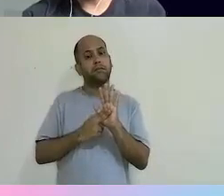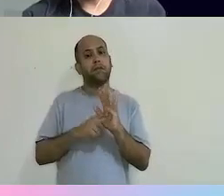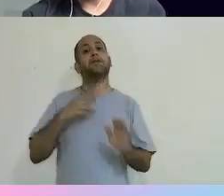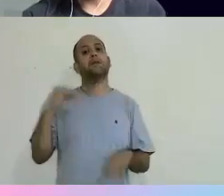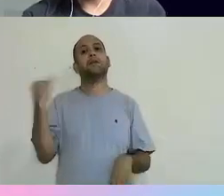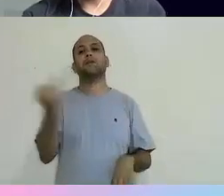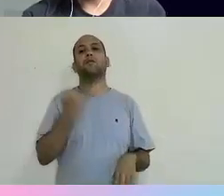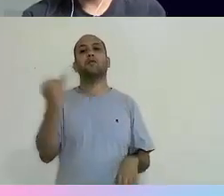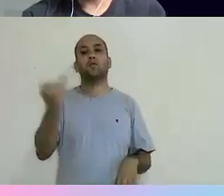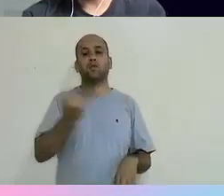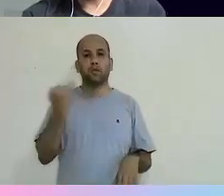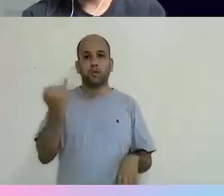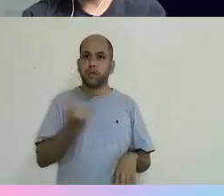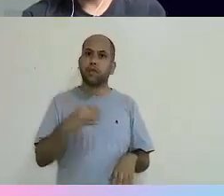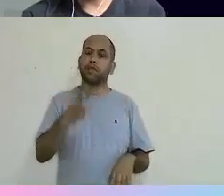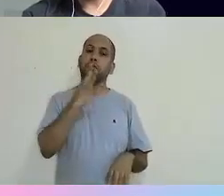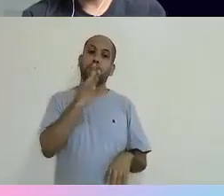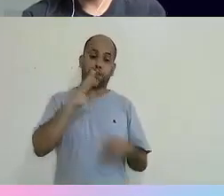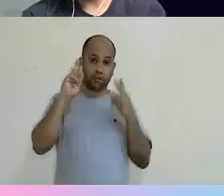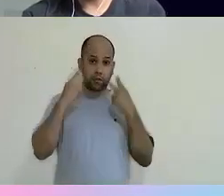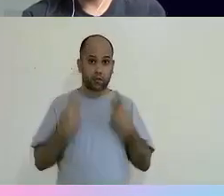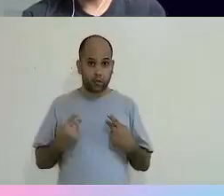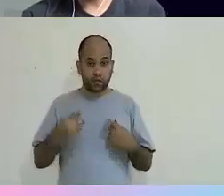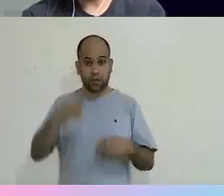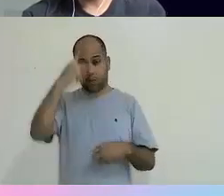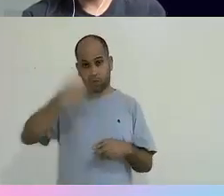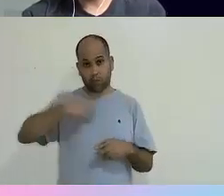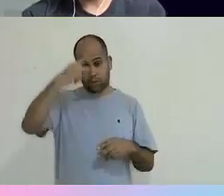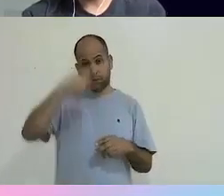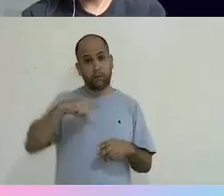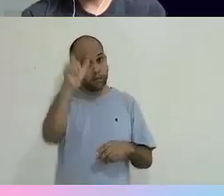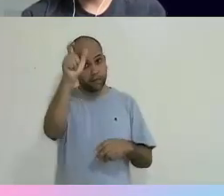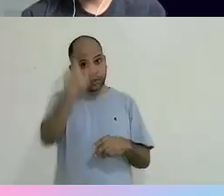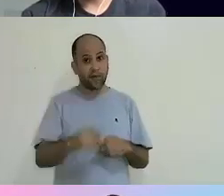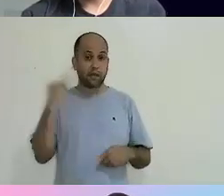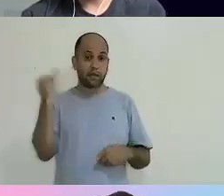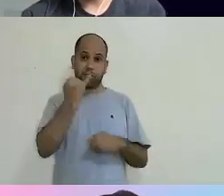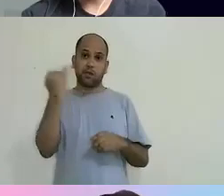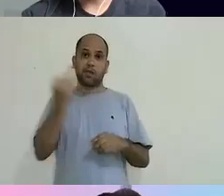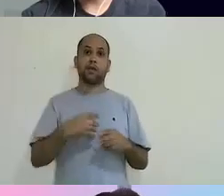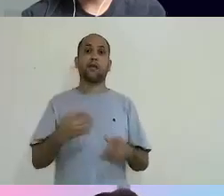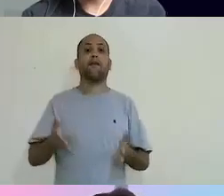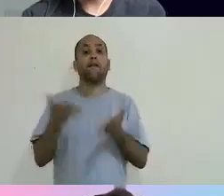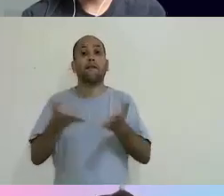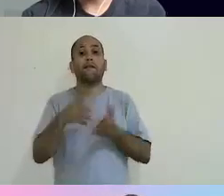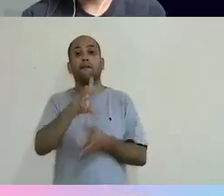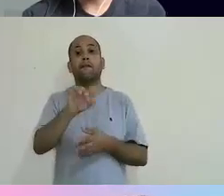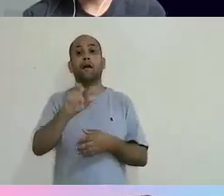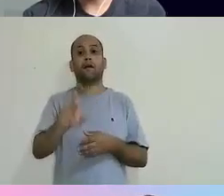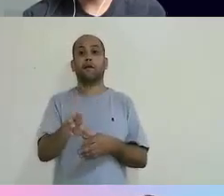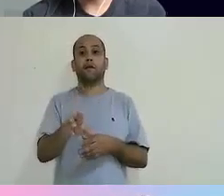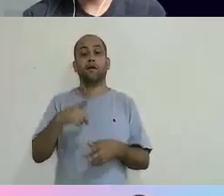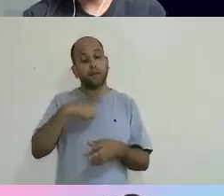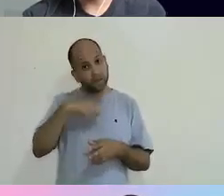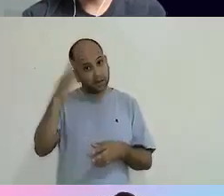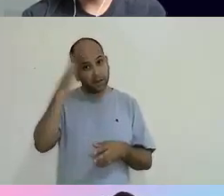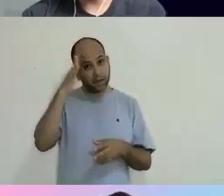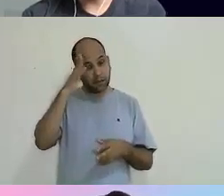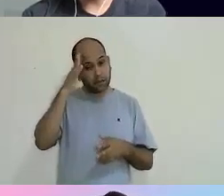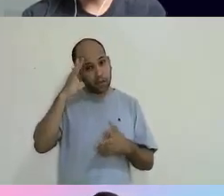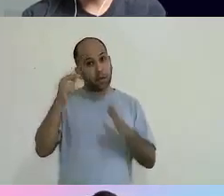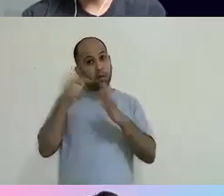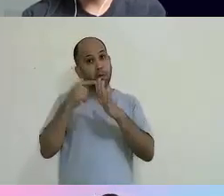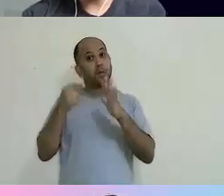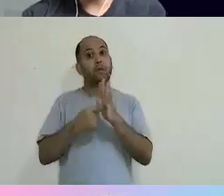importante esse autoconhecimento para você realmente se valorizar e saber até quais são os seus pontos fortes e até saber quais são os pontos que você